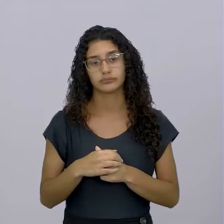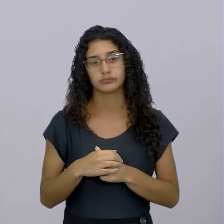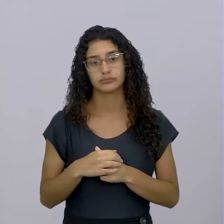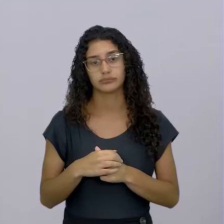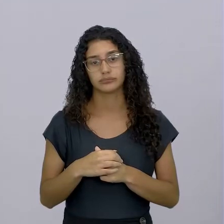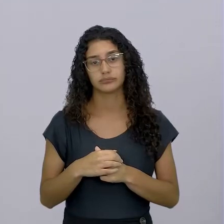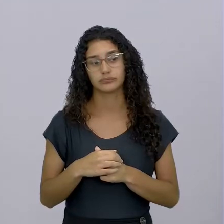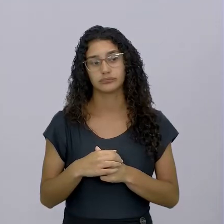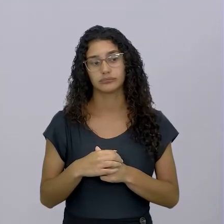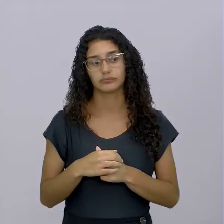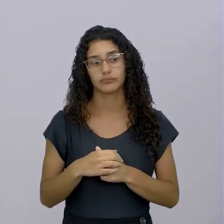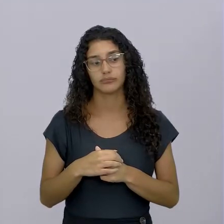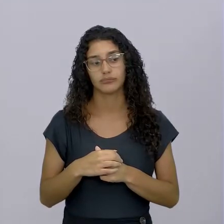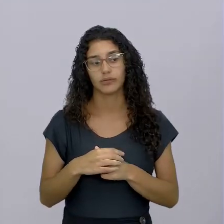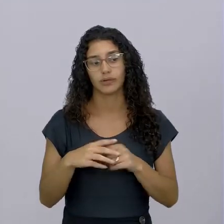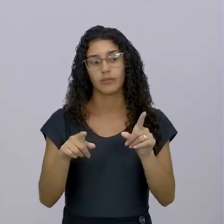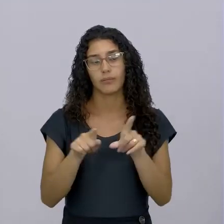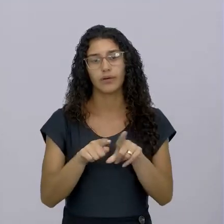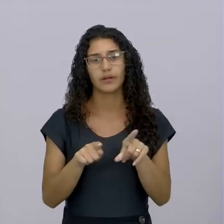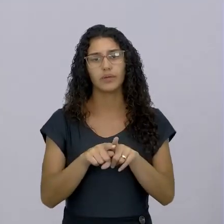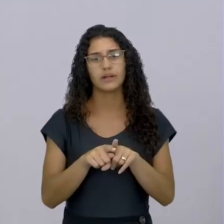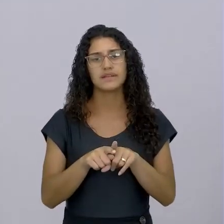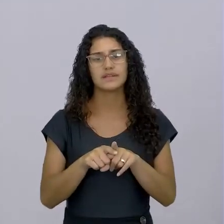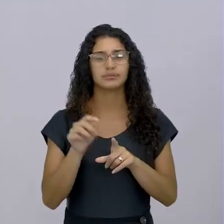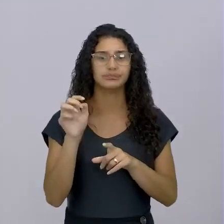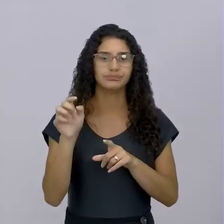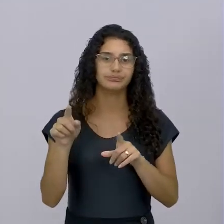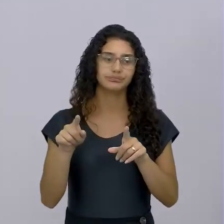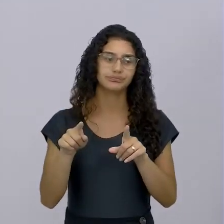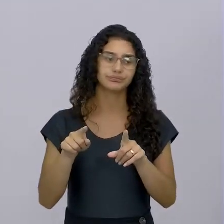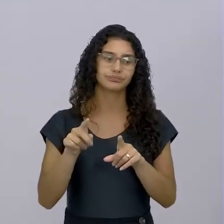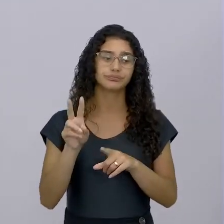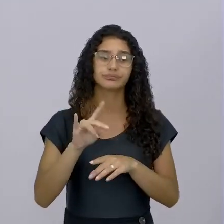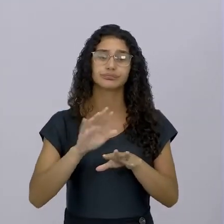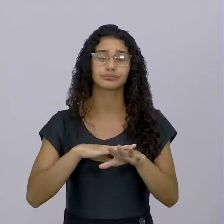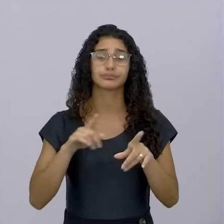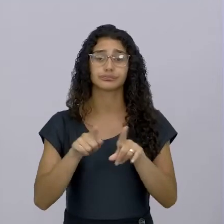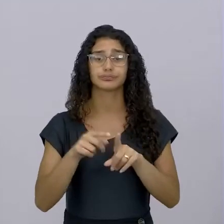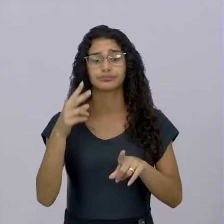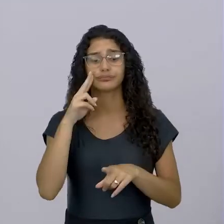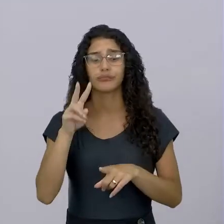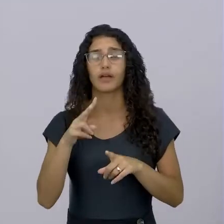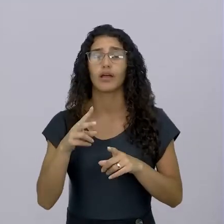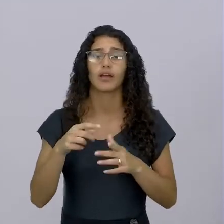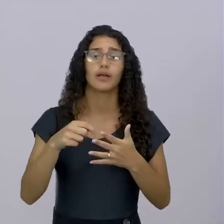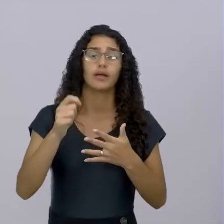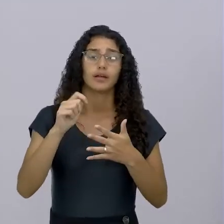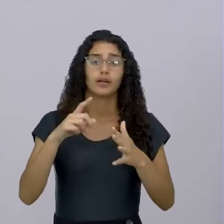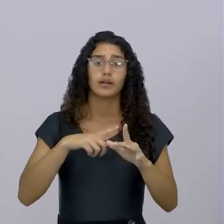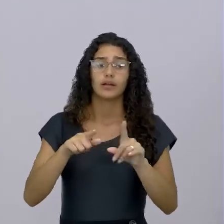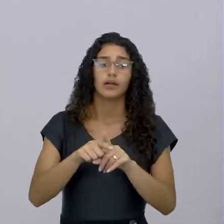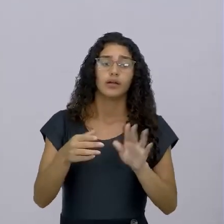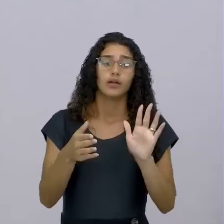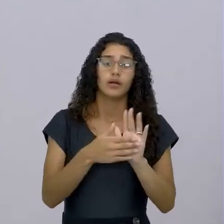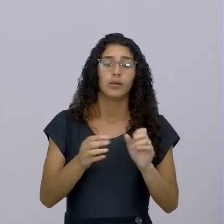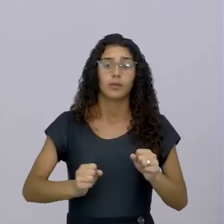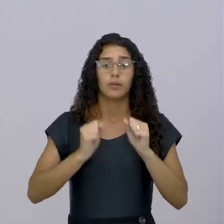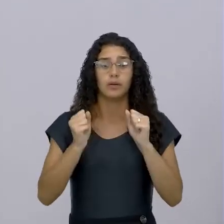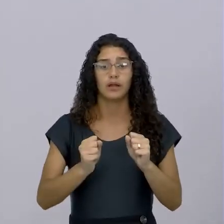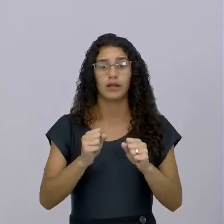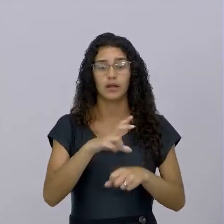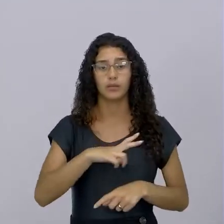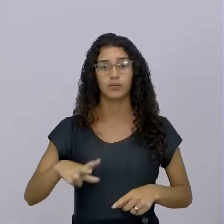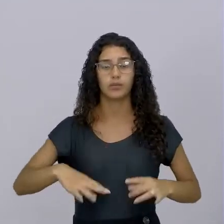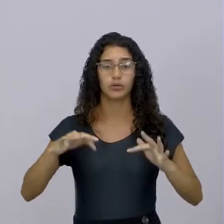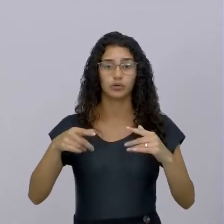enfim, do legislativo ou então do executivo, que vai ver incorreções do próprio poder público,